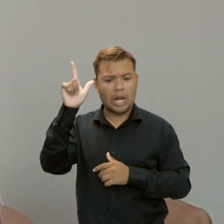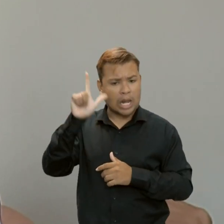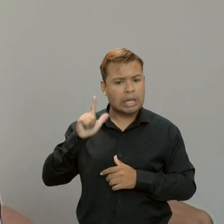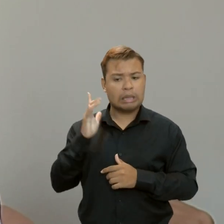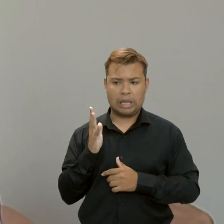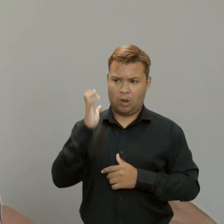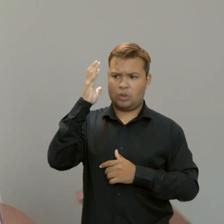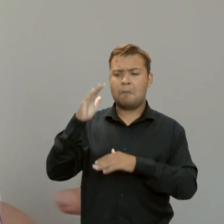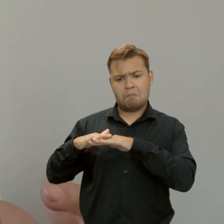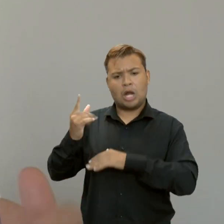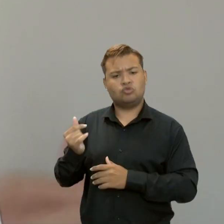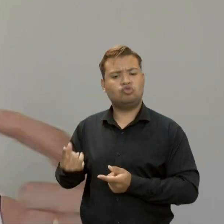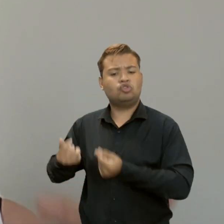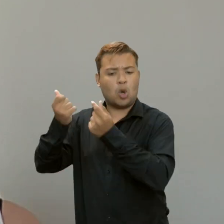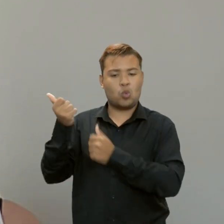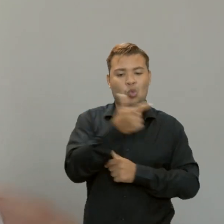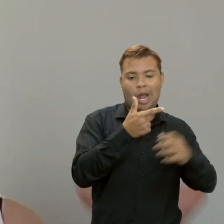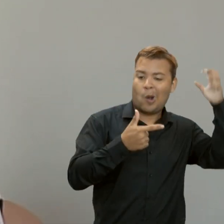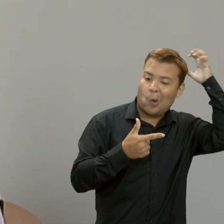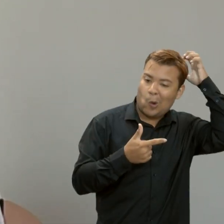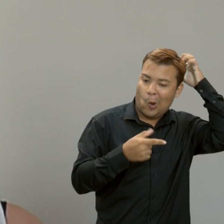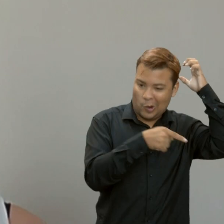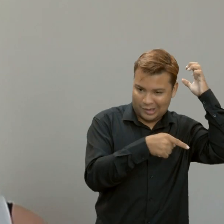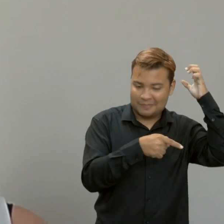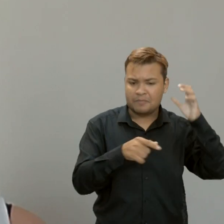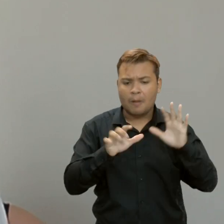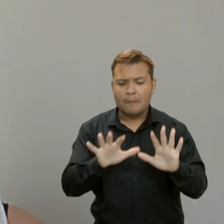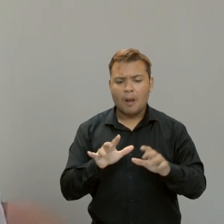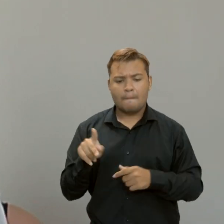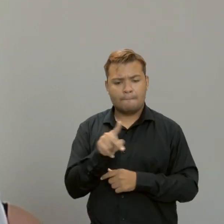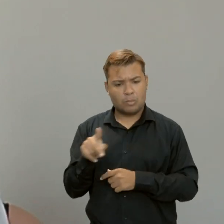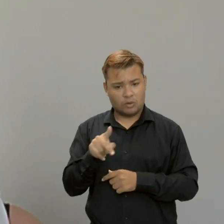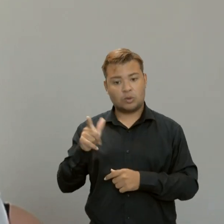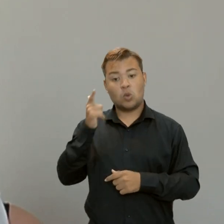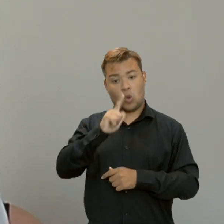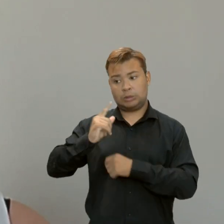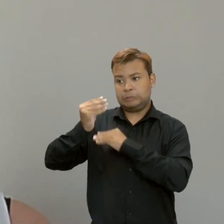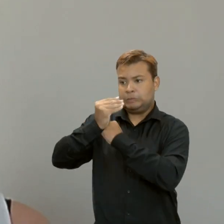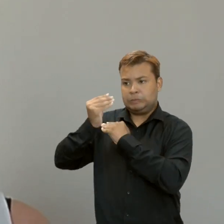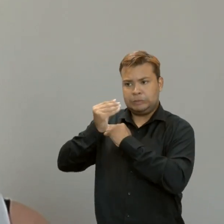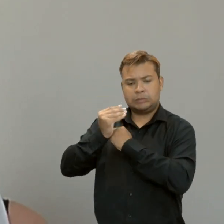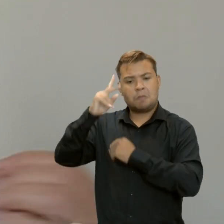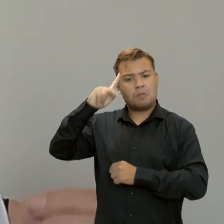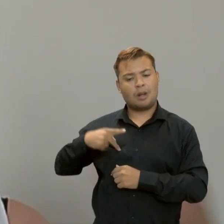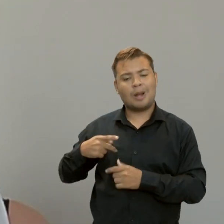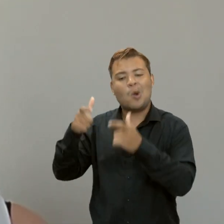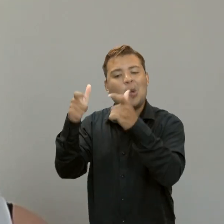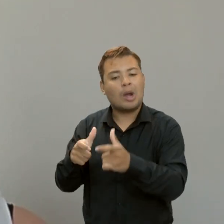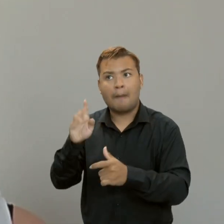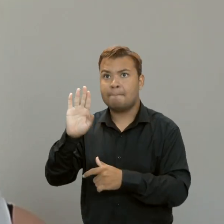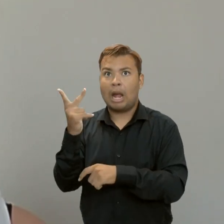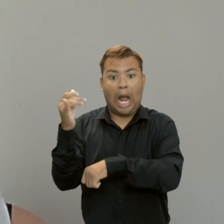no início do século, mas uma professora se sustentar, não é, numa capital como Belo Horizonte, com certeza